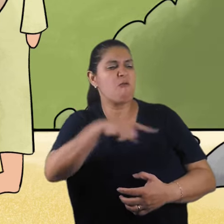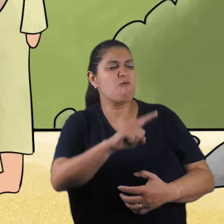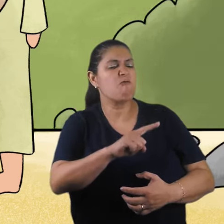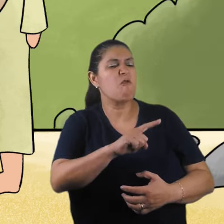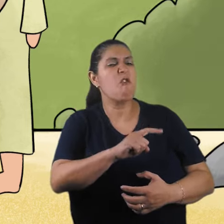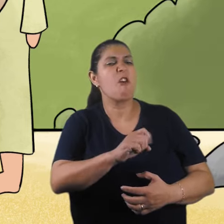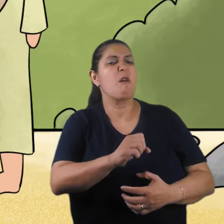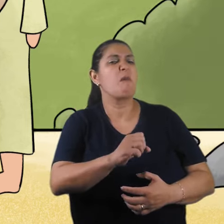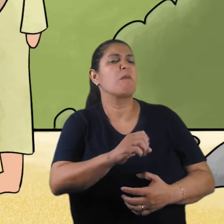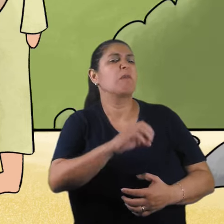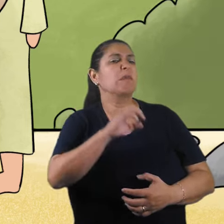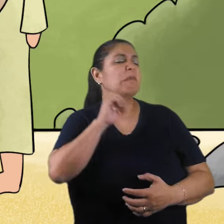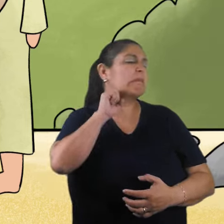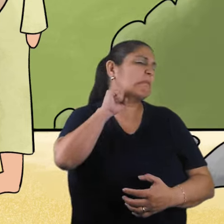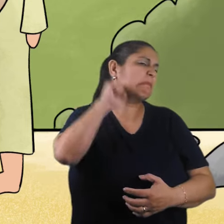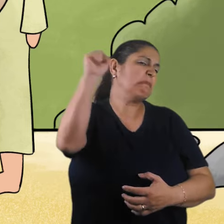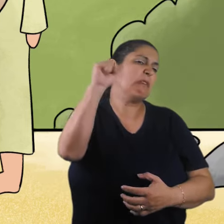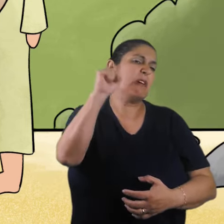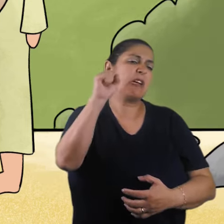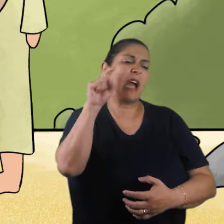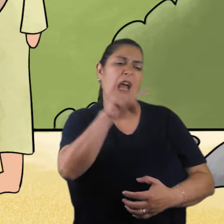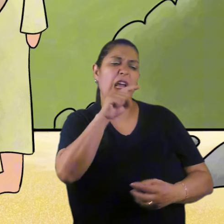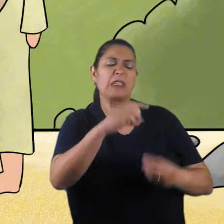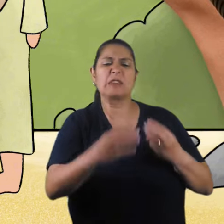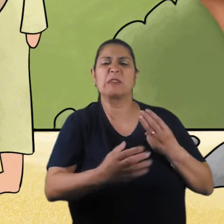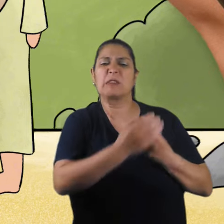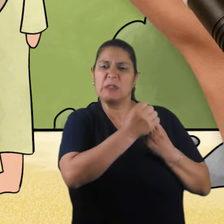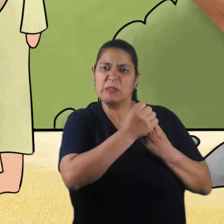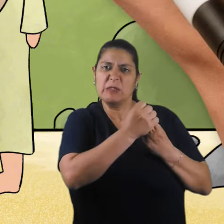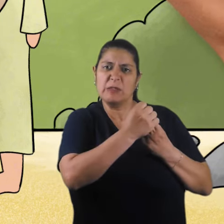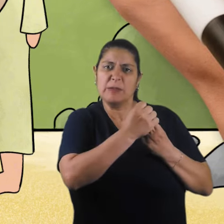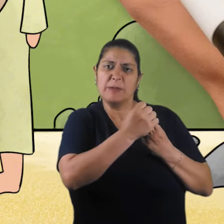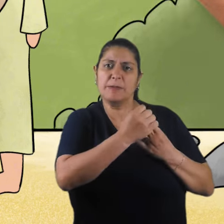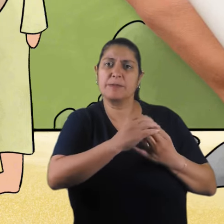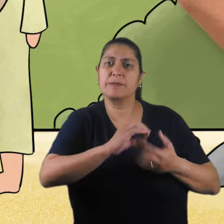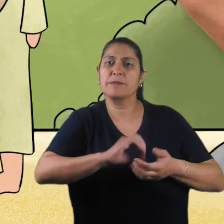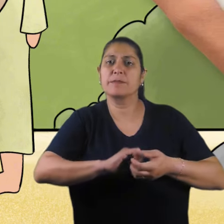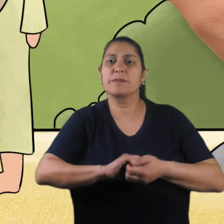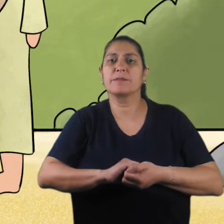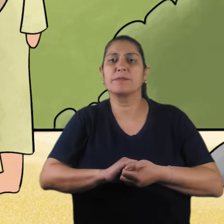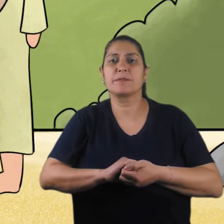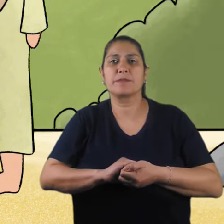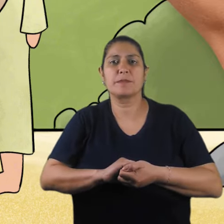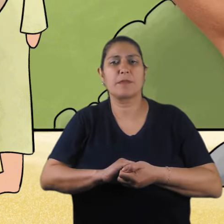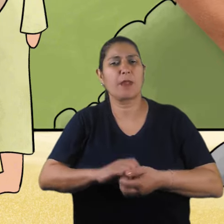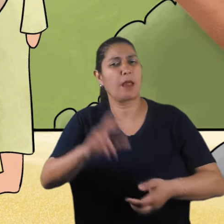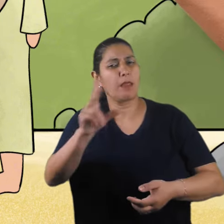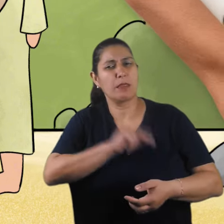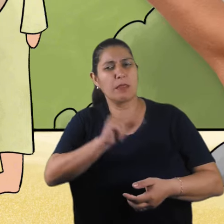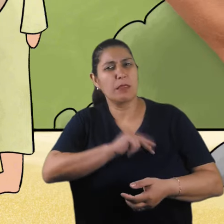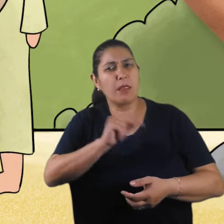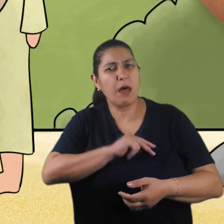E preparou uma forca especialmente para Mardoqueu, porque queria se vingar dele.